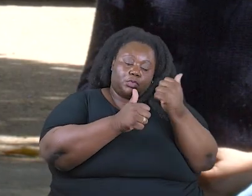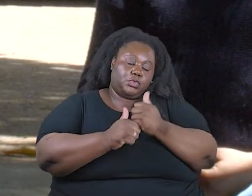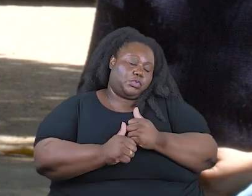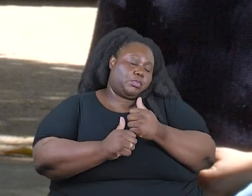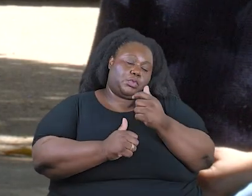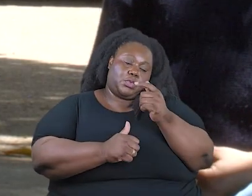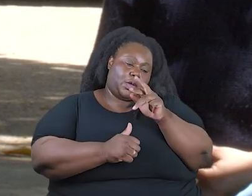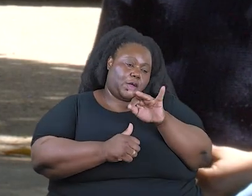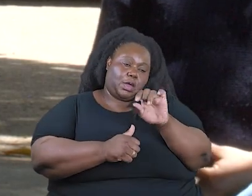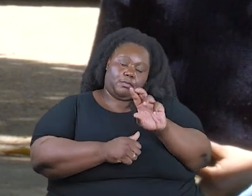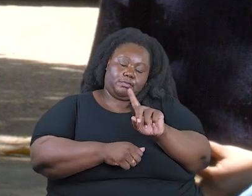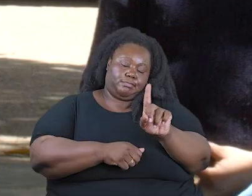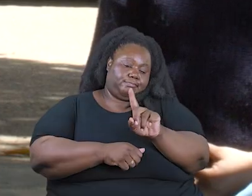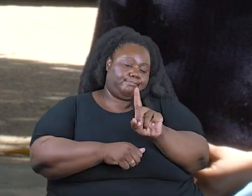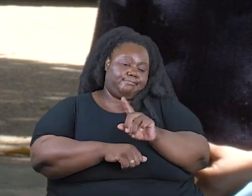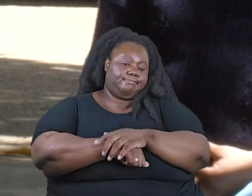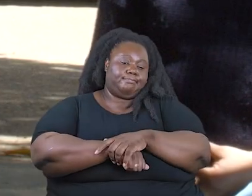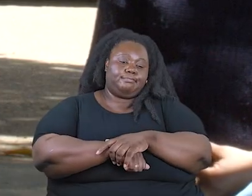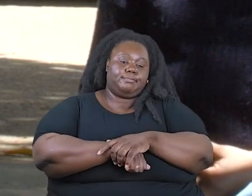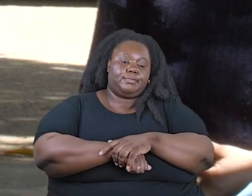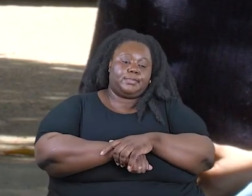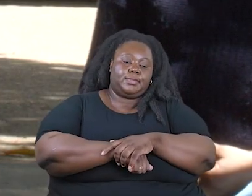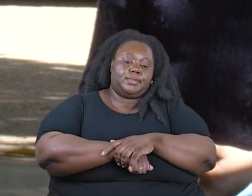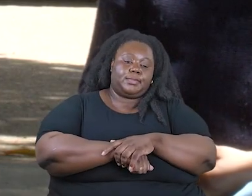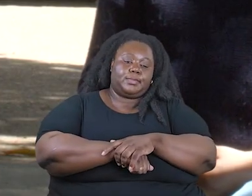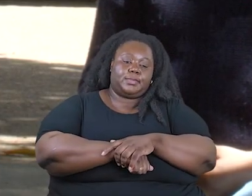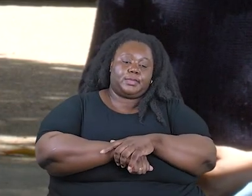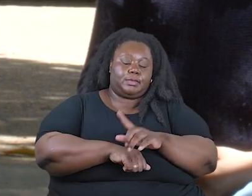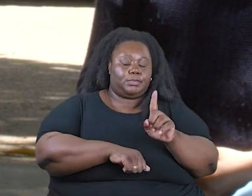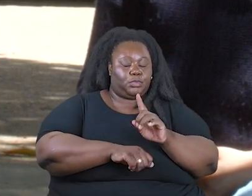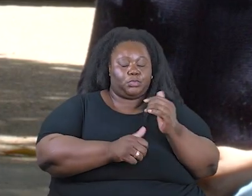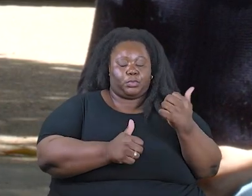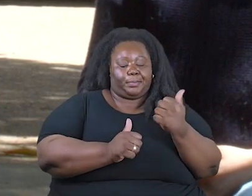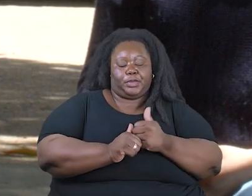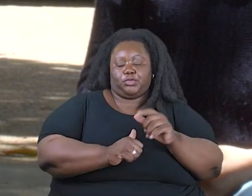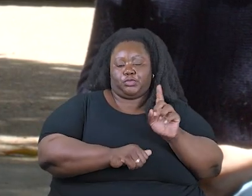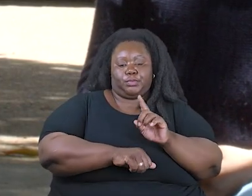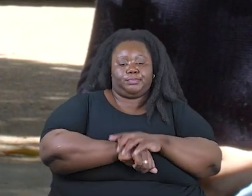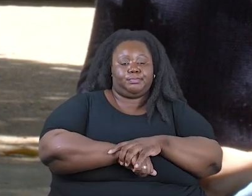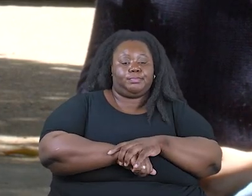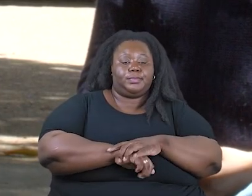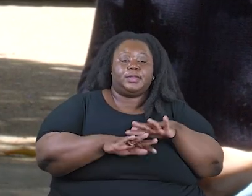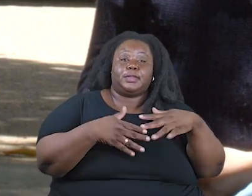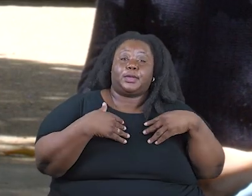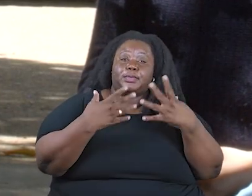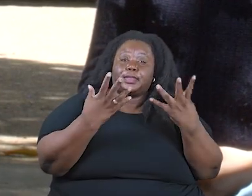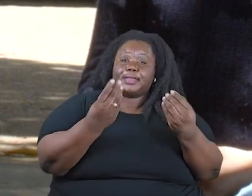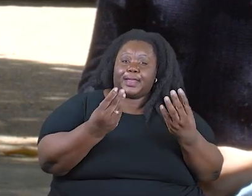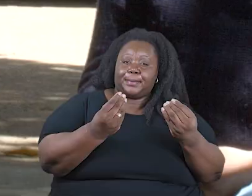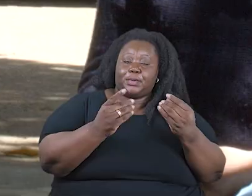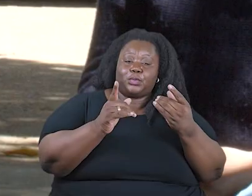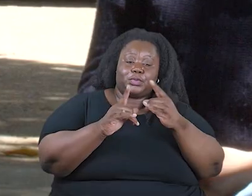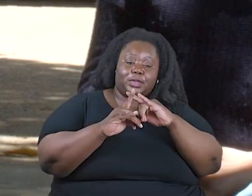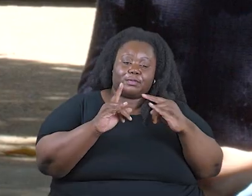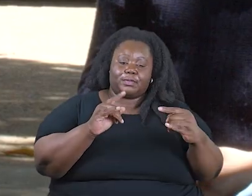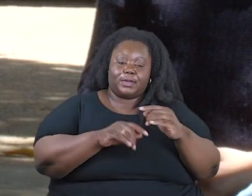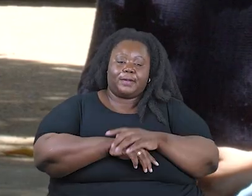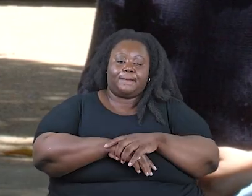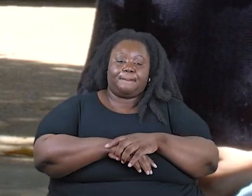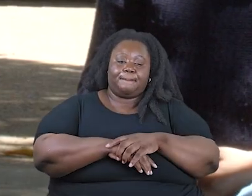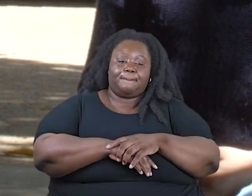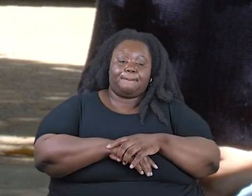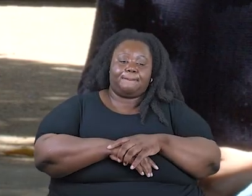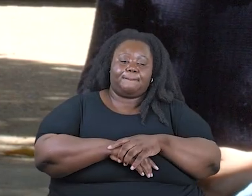ele não é substituto da gravura. Nesse sentido, não. Então, tem muito nessas feiras,